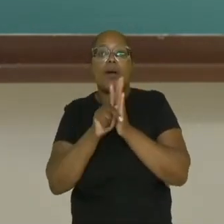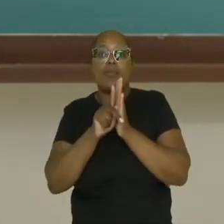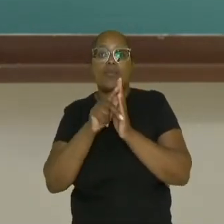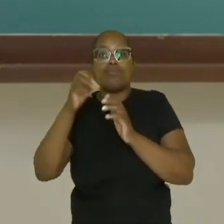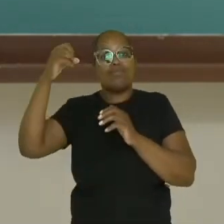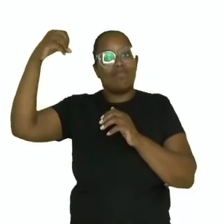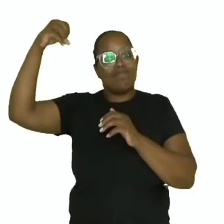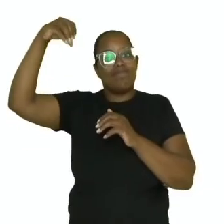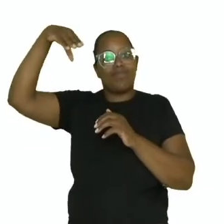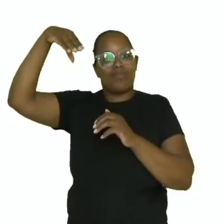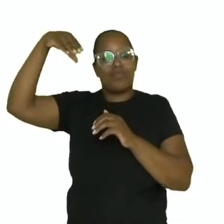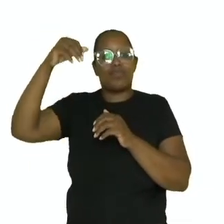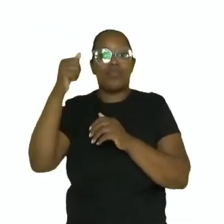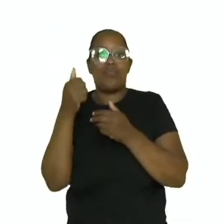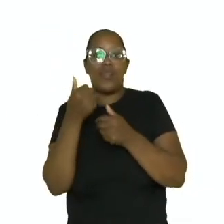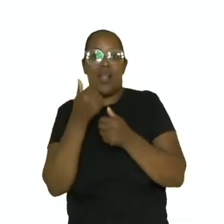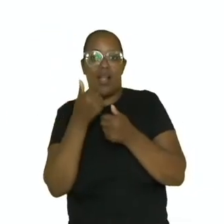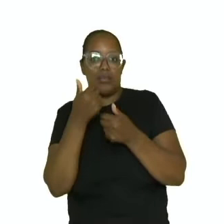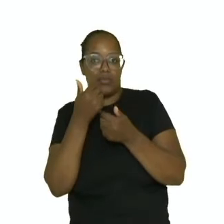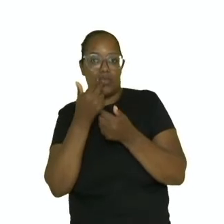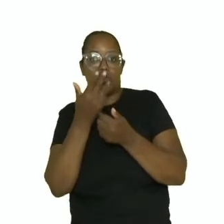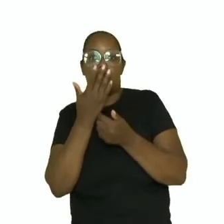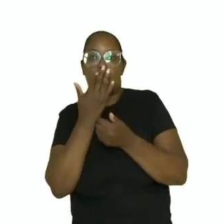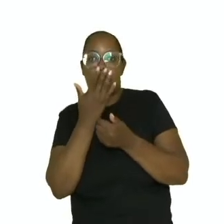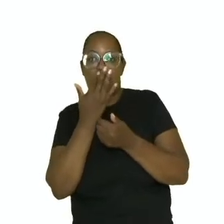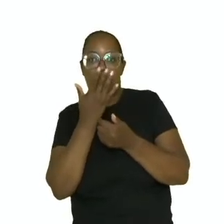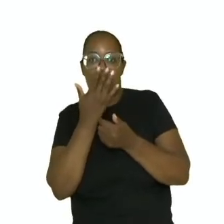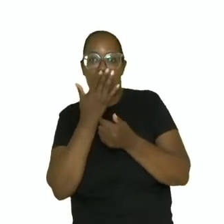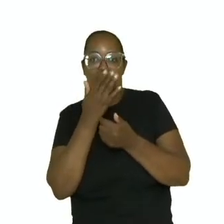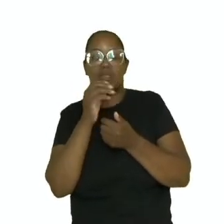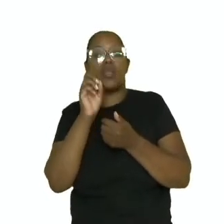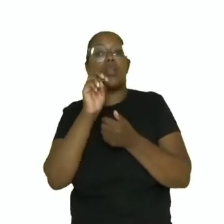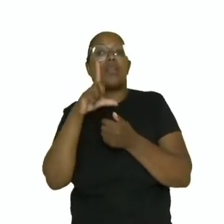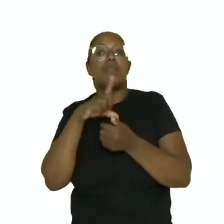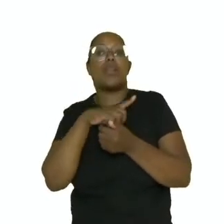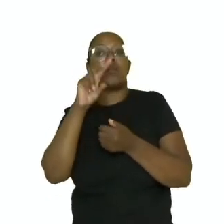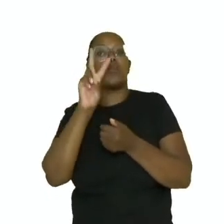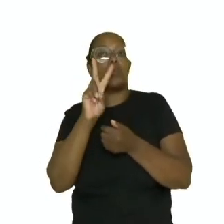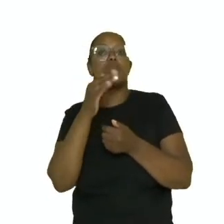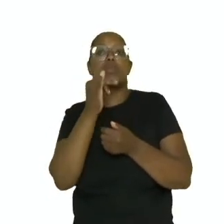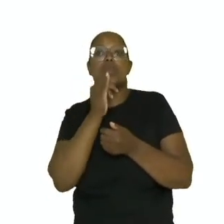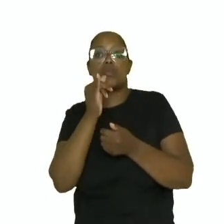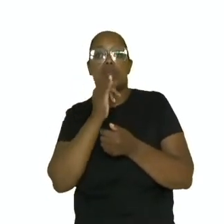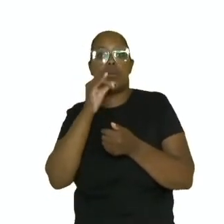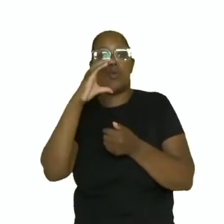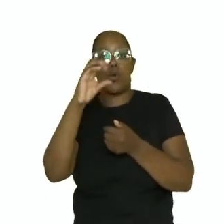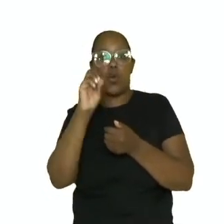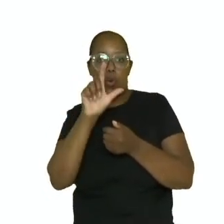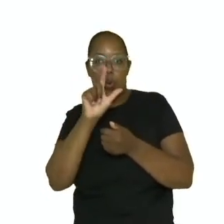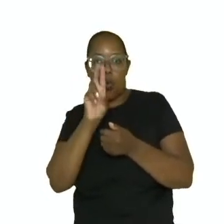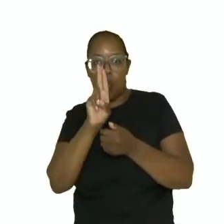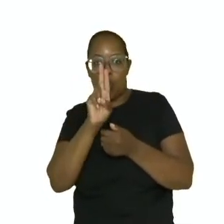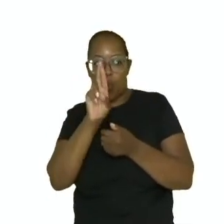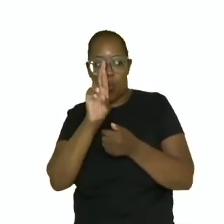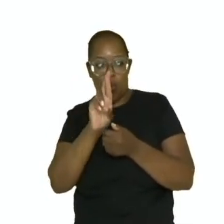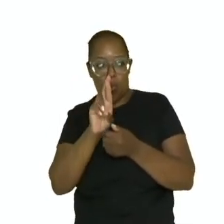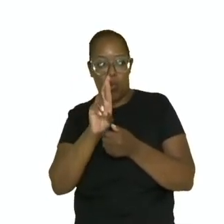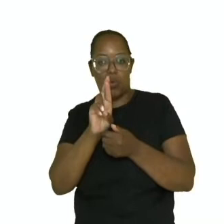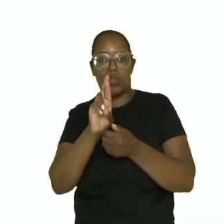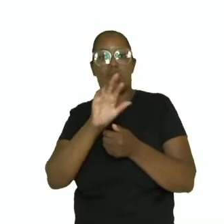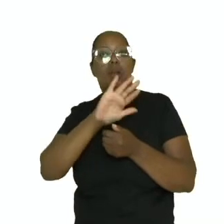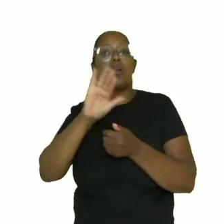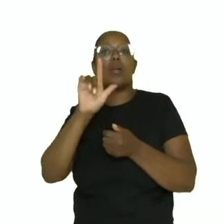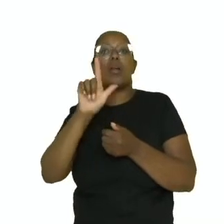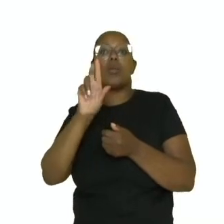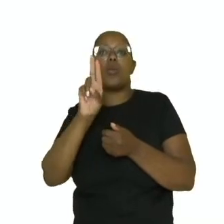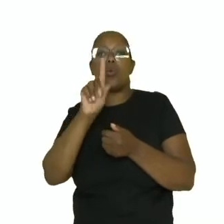gente. As cores são divididas em cor-luz e cor-pigmento. Vamos aprender um pouco sobre a